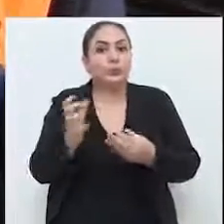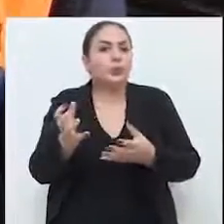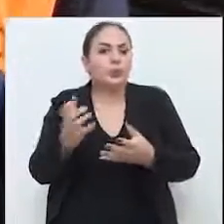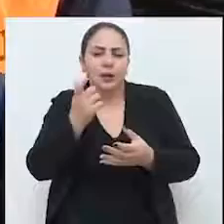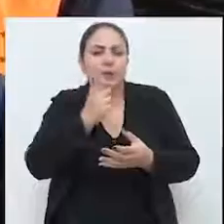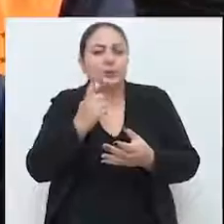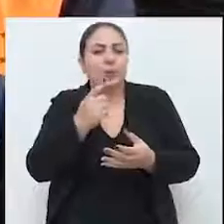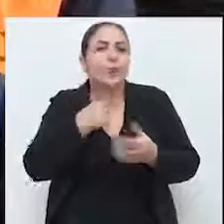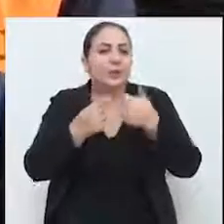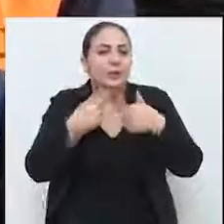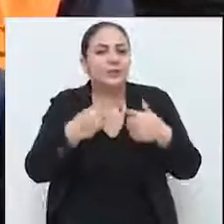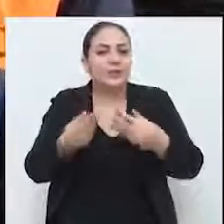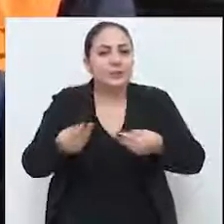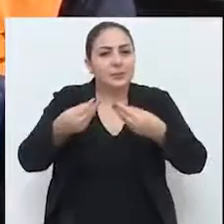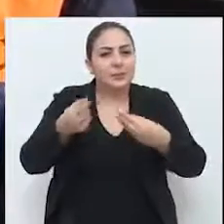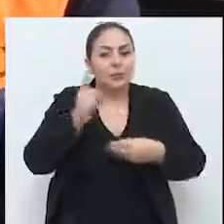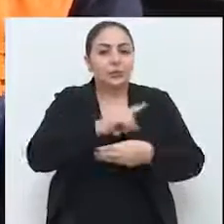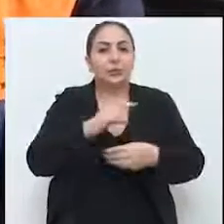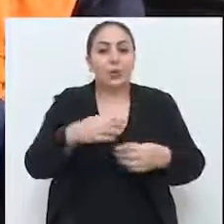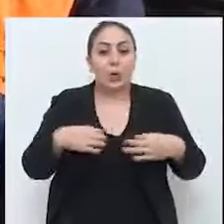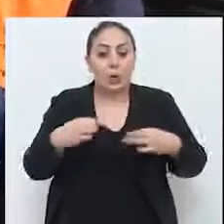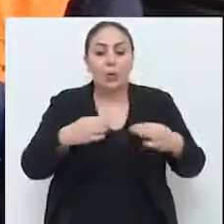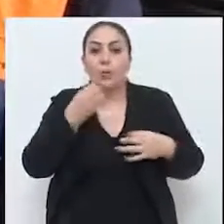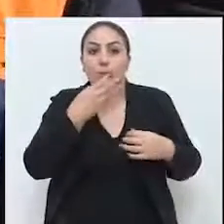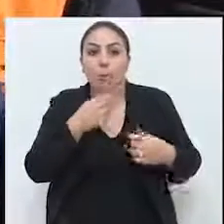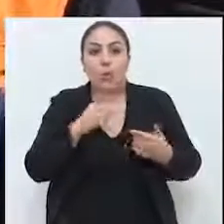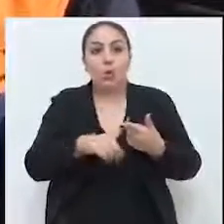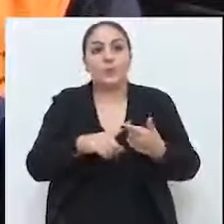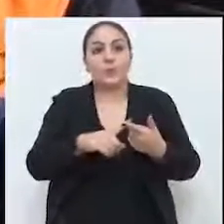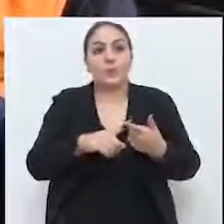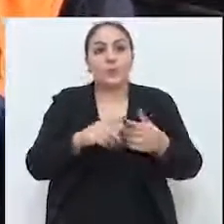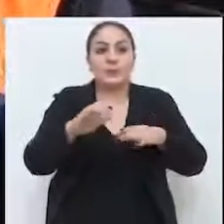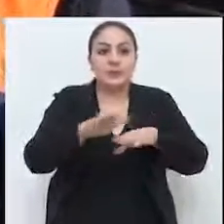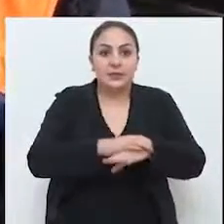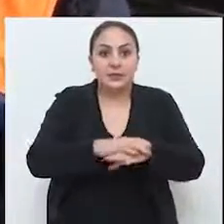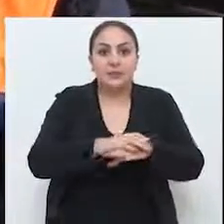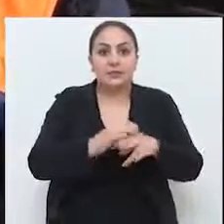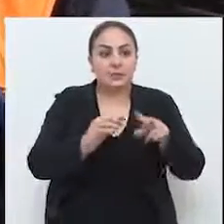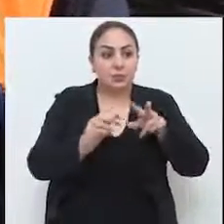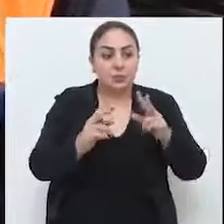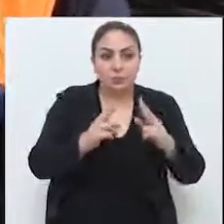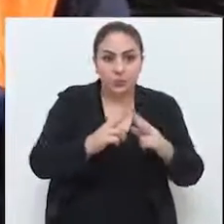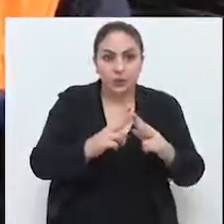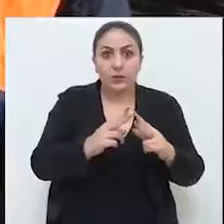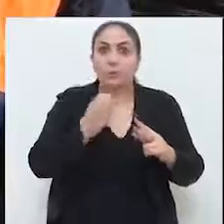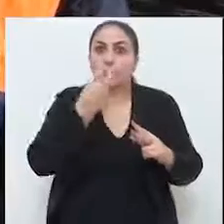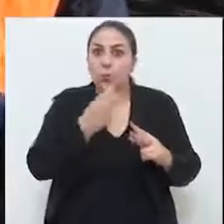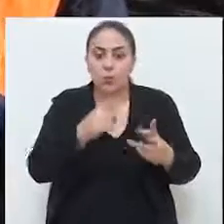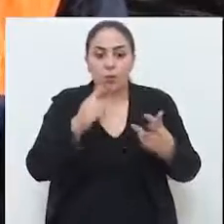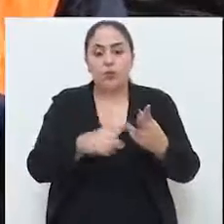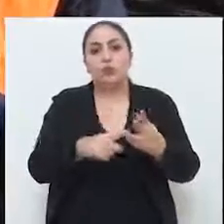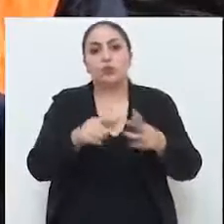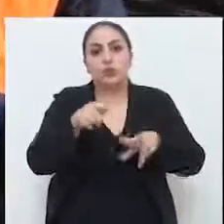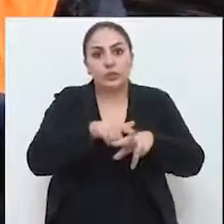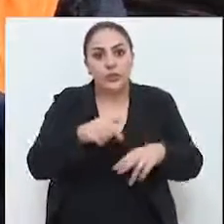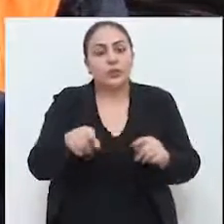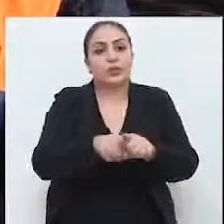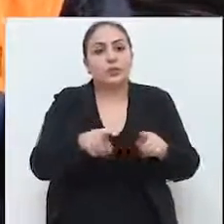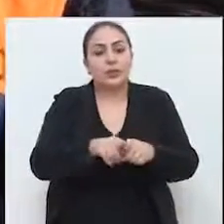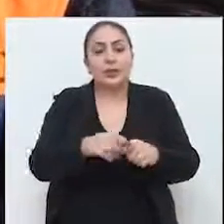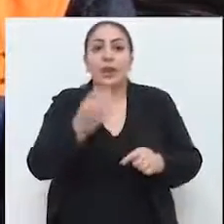receber. Roupas em boas condições, sapatos 2 pares, chinelos 2 pares em condições. Também